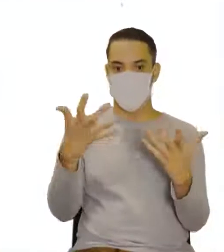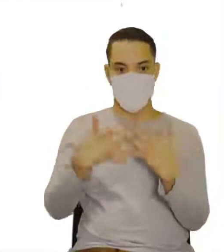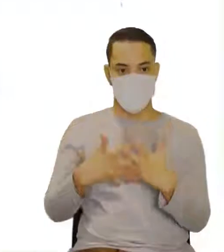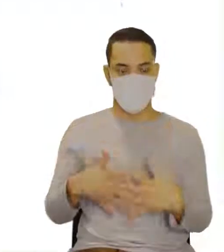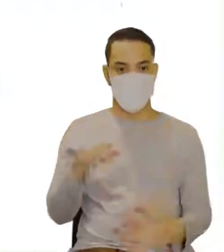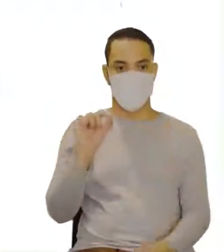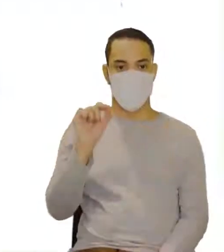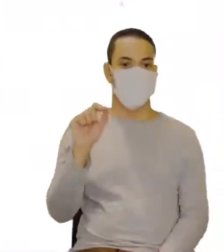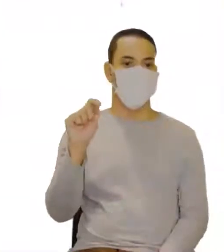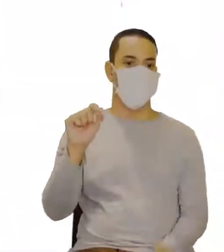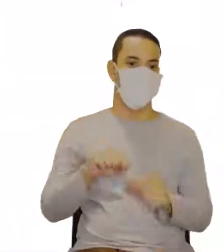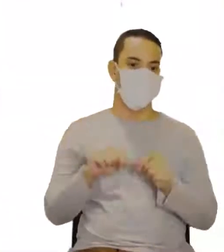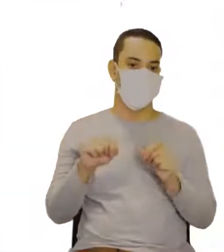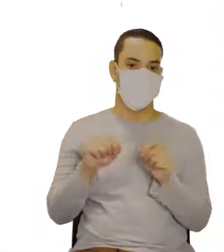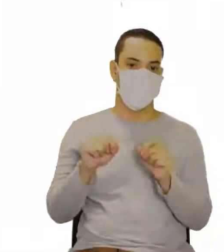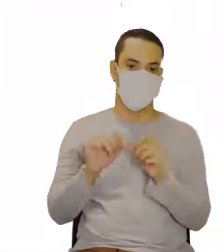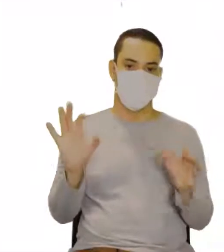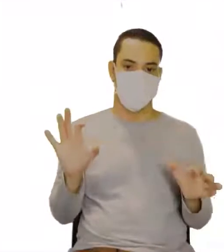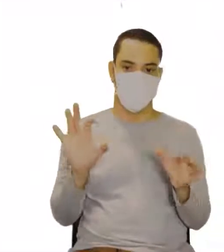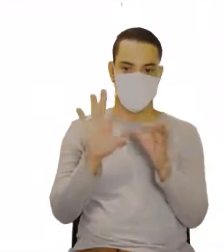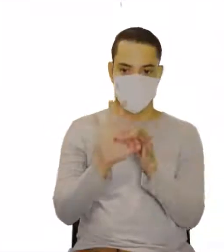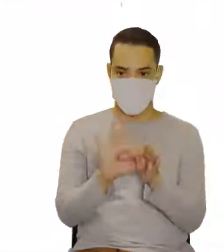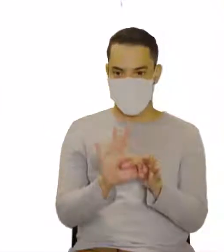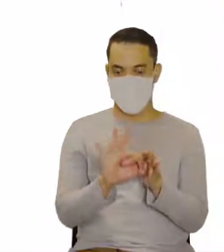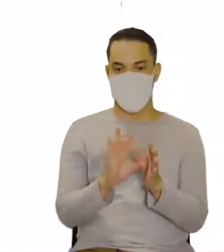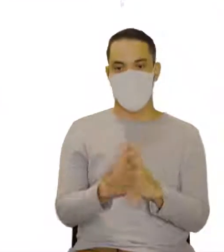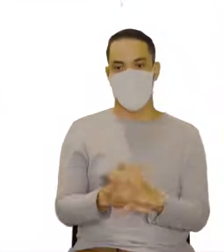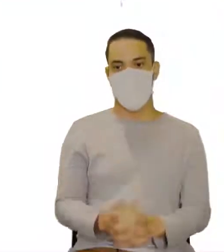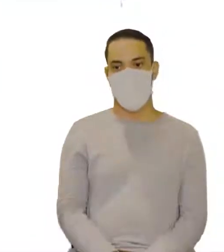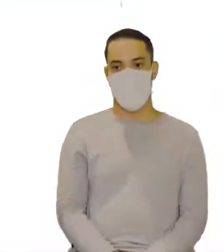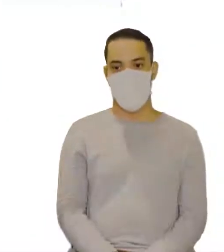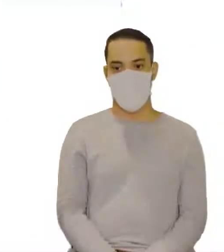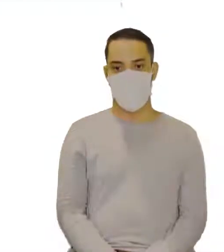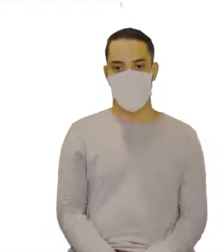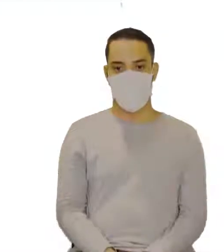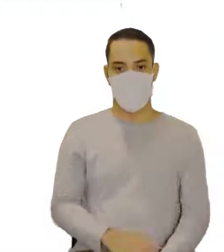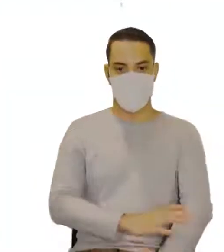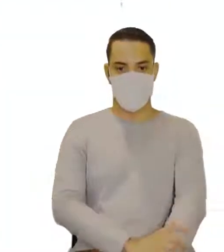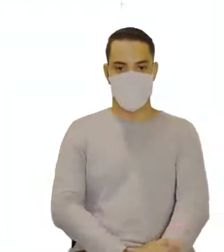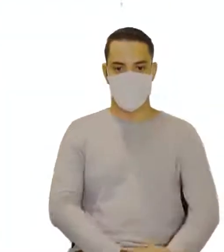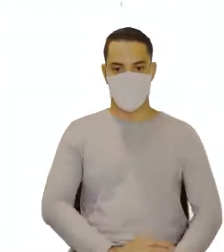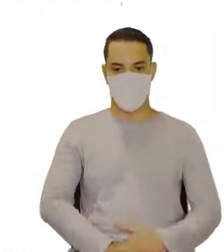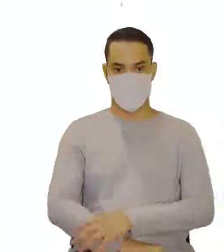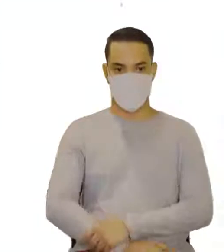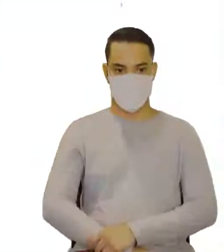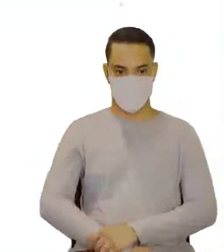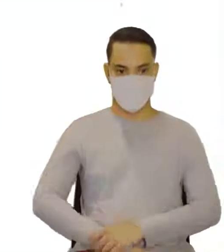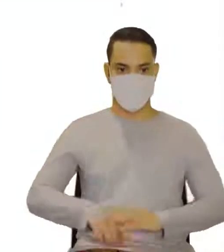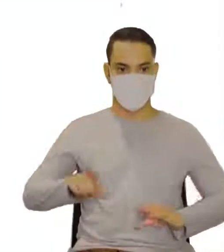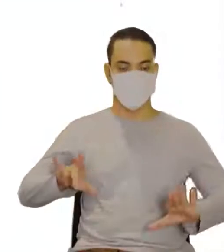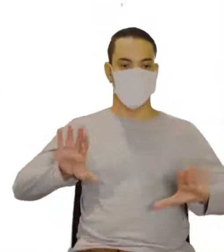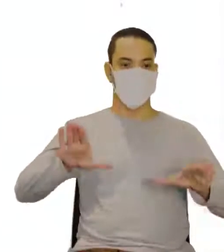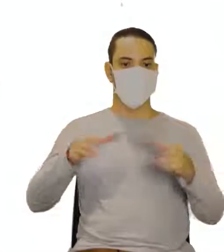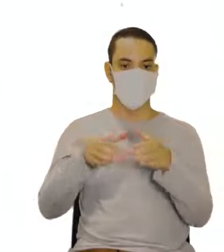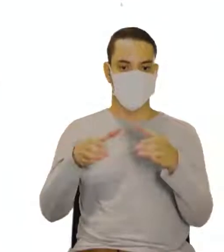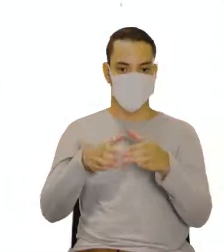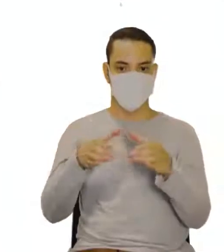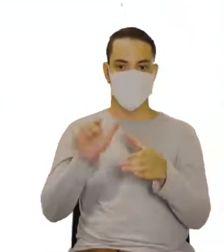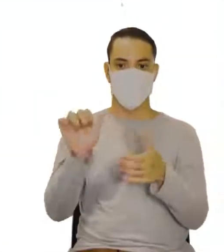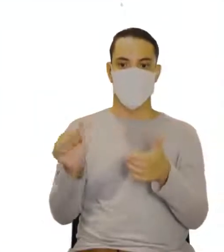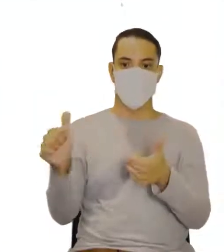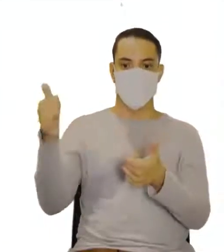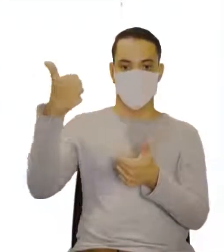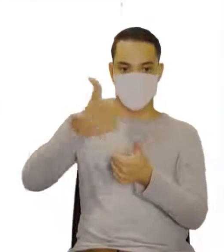funcionamento, faz associação de gerador em série, ok? Esse conjunto pode ser